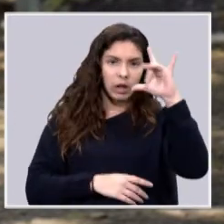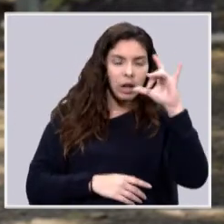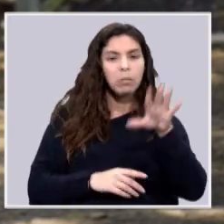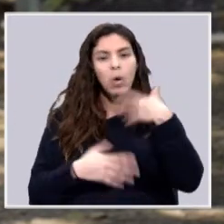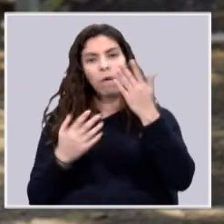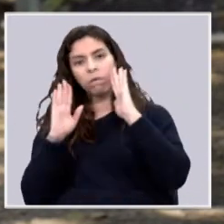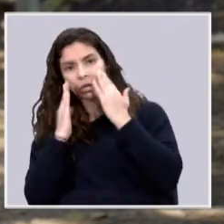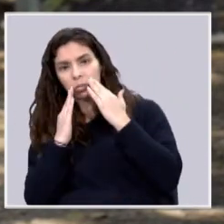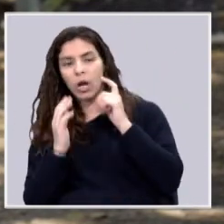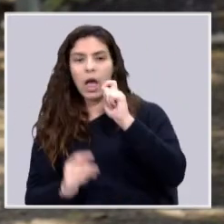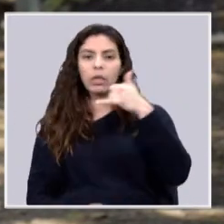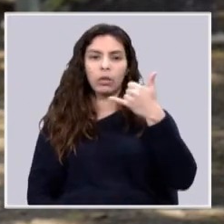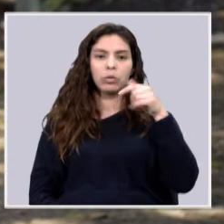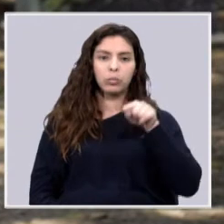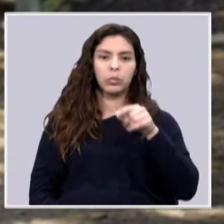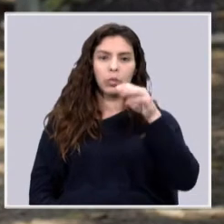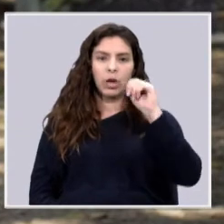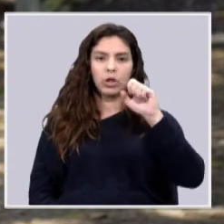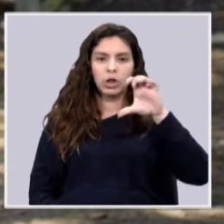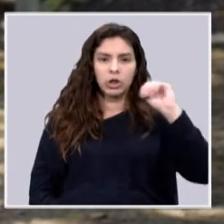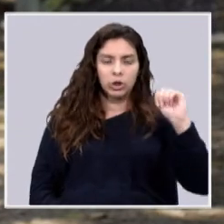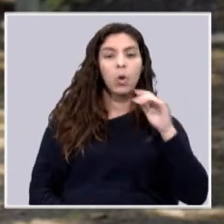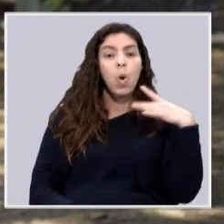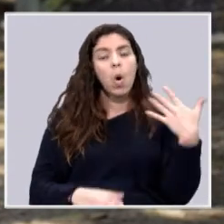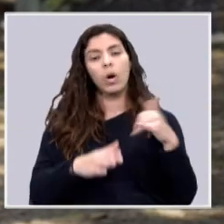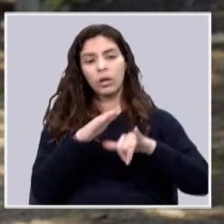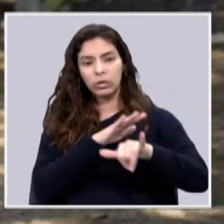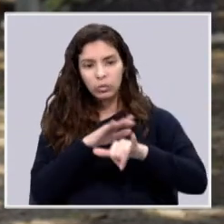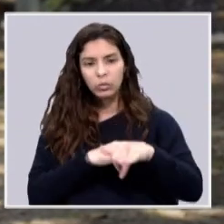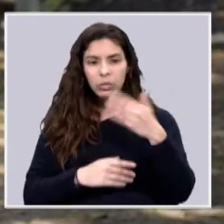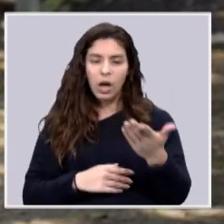no Instagram e no Facebook em e2.esques e no YouTube